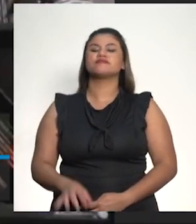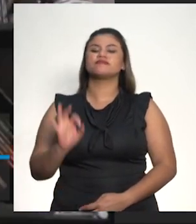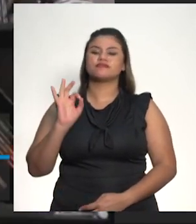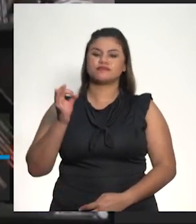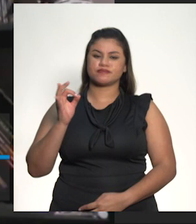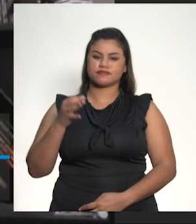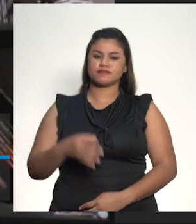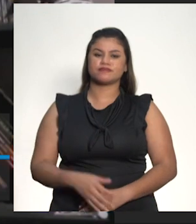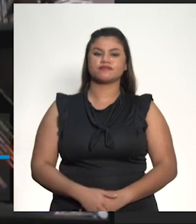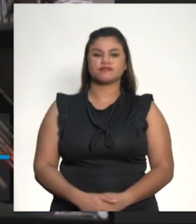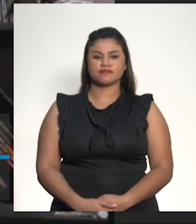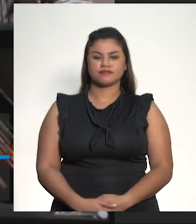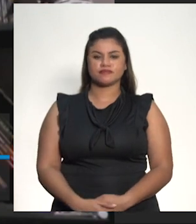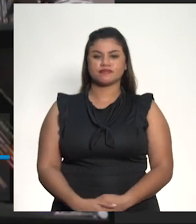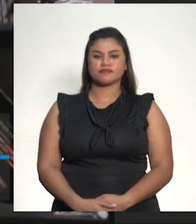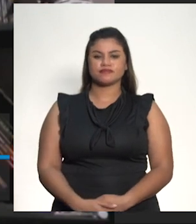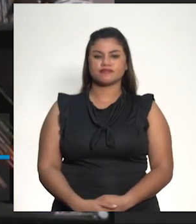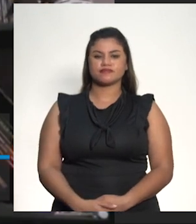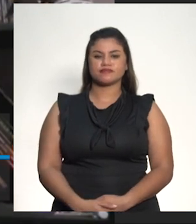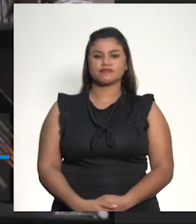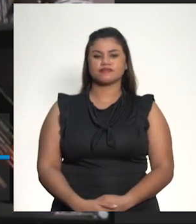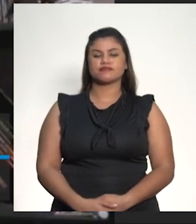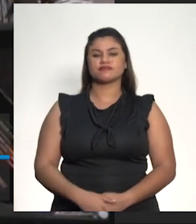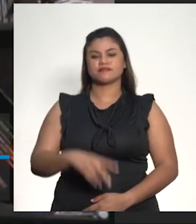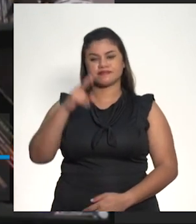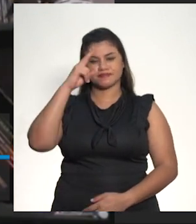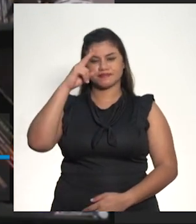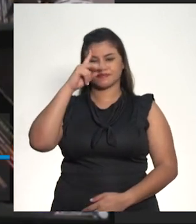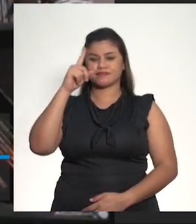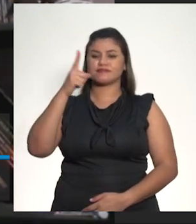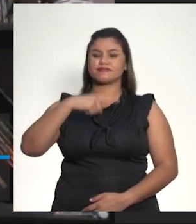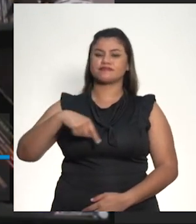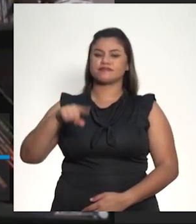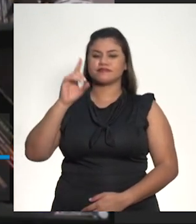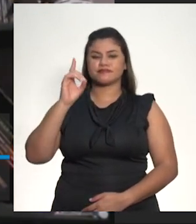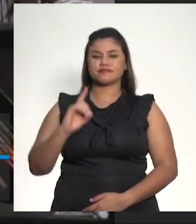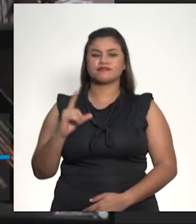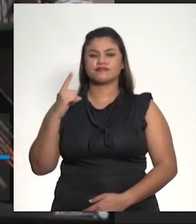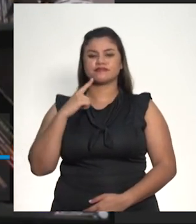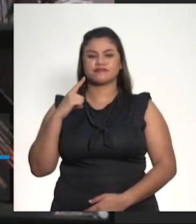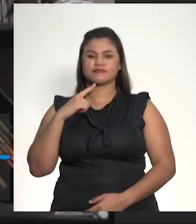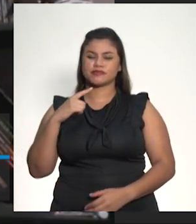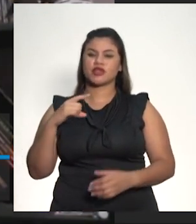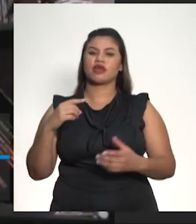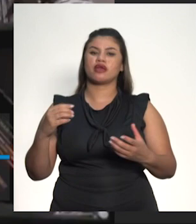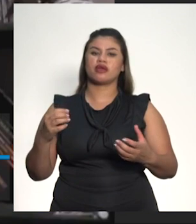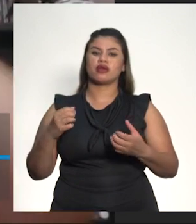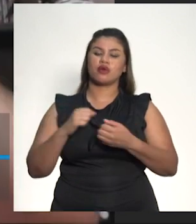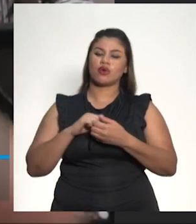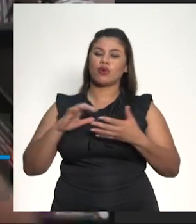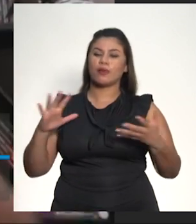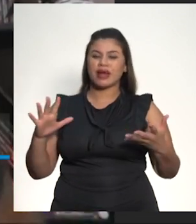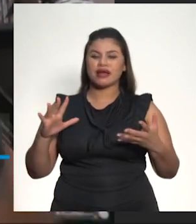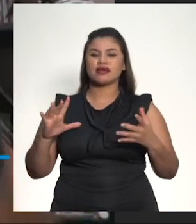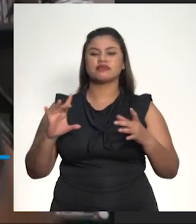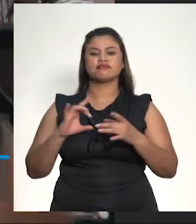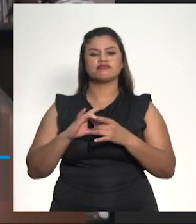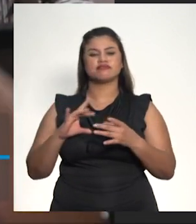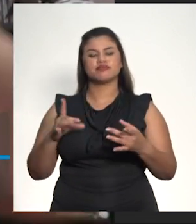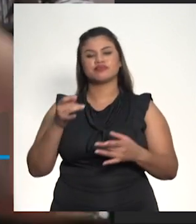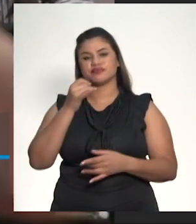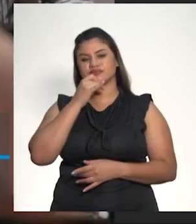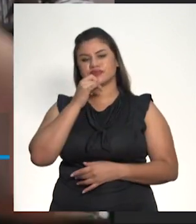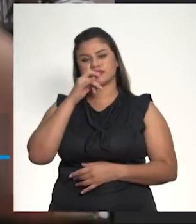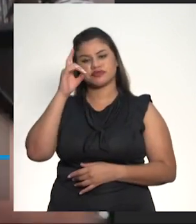Exatamente. E por mais que, lembrando, muitos desses direitos são compartilhados, né, Jennifer? Então, assim, o direito a ter um